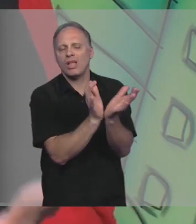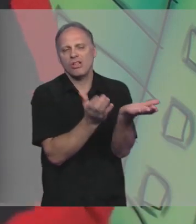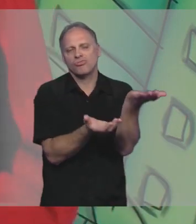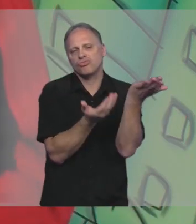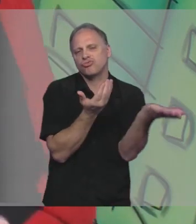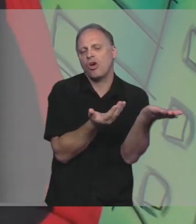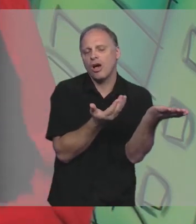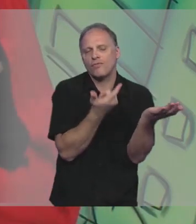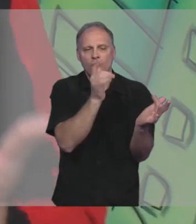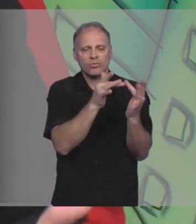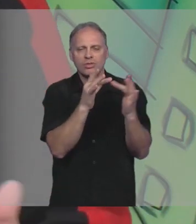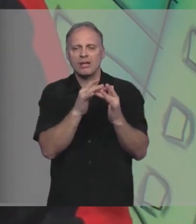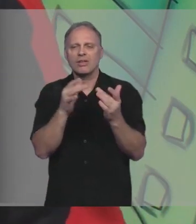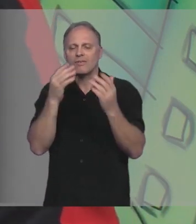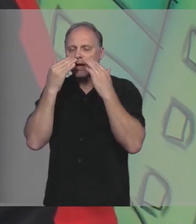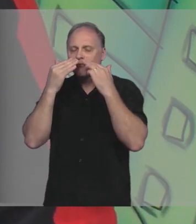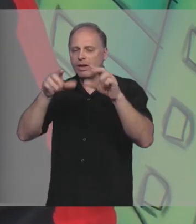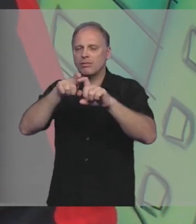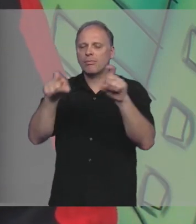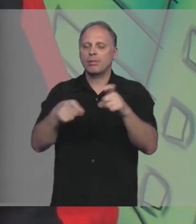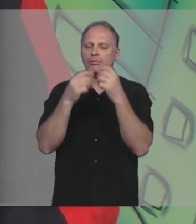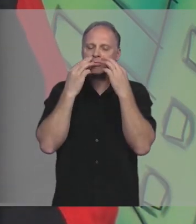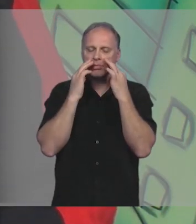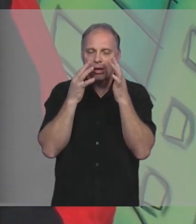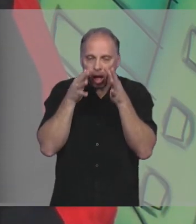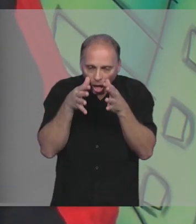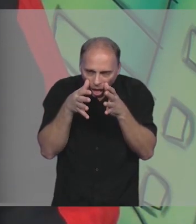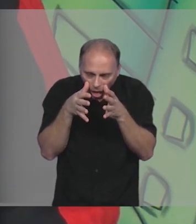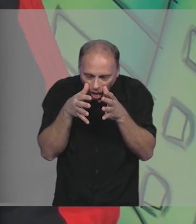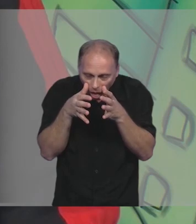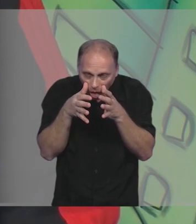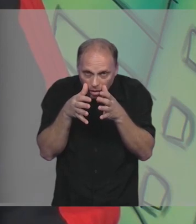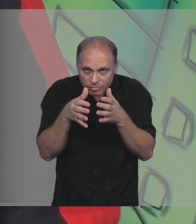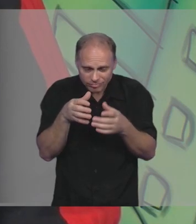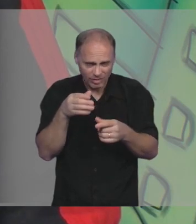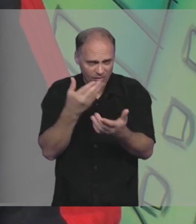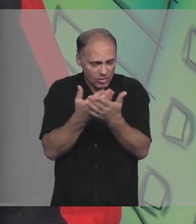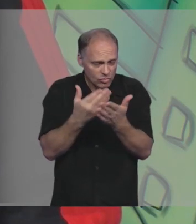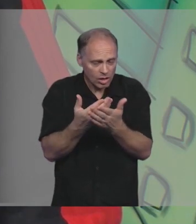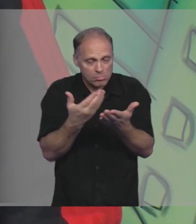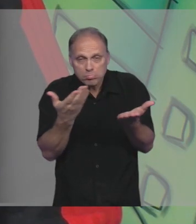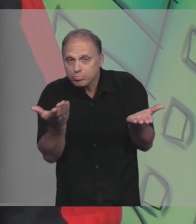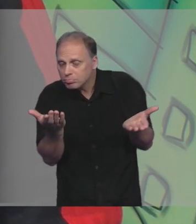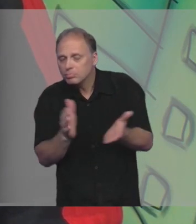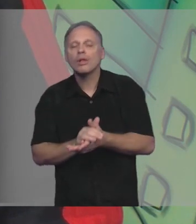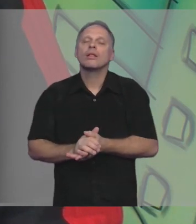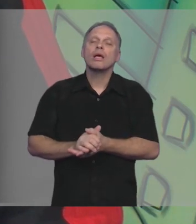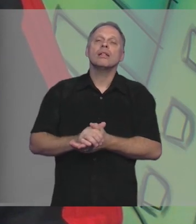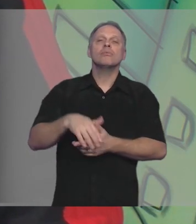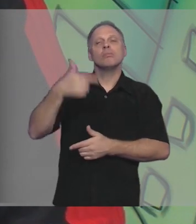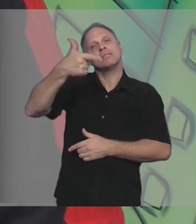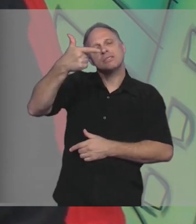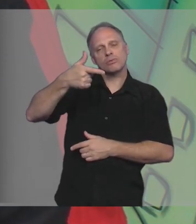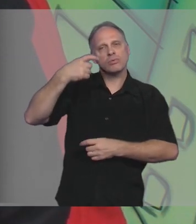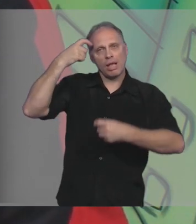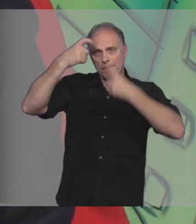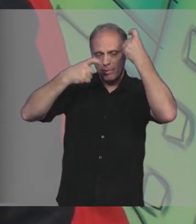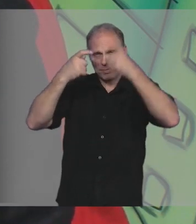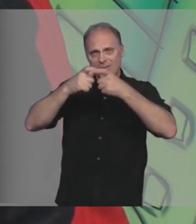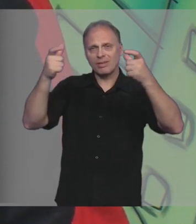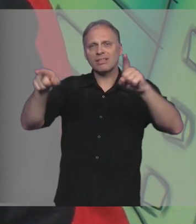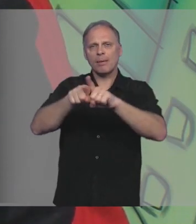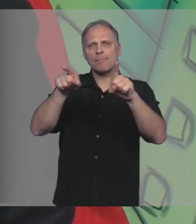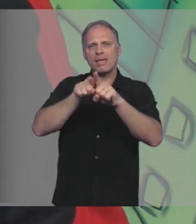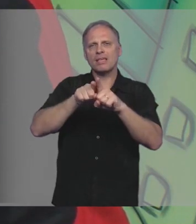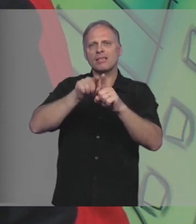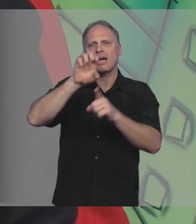deixa em casa de novo na frente de um computador. Tem uma segunda preocupação também grande, que é a EJA, Educação de Jovens